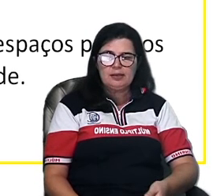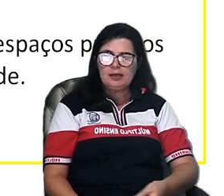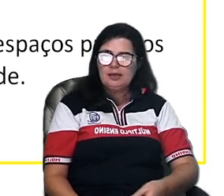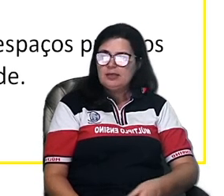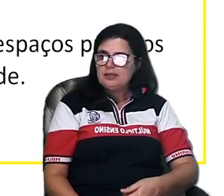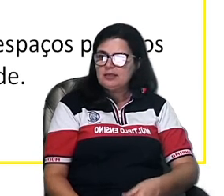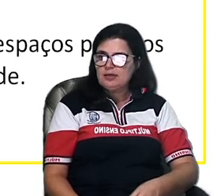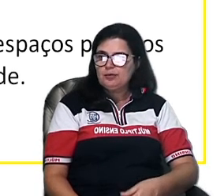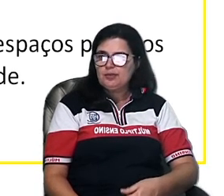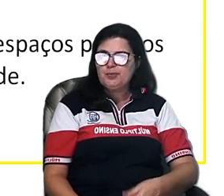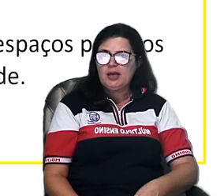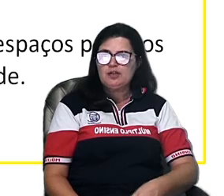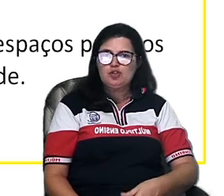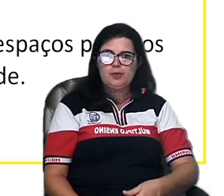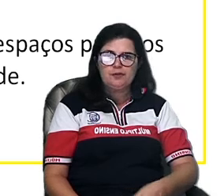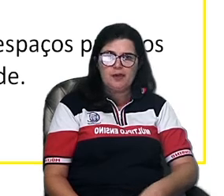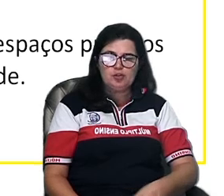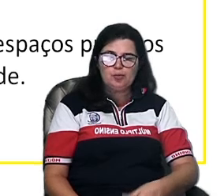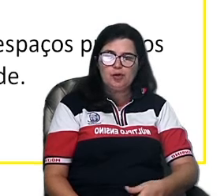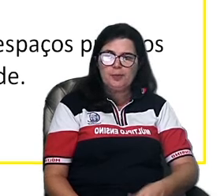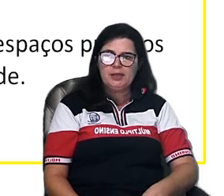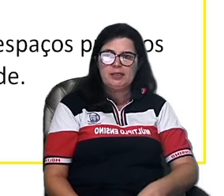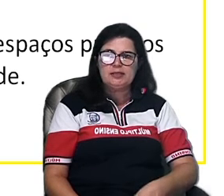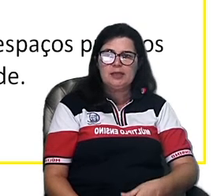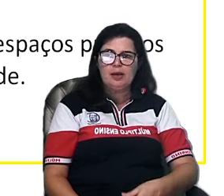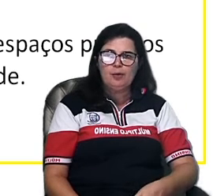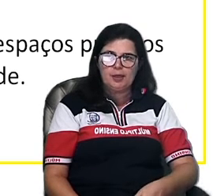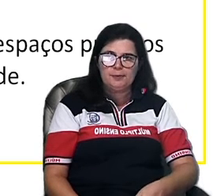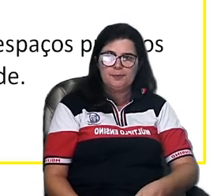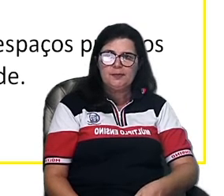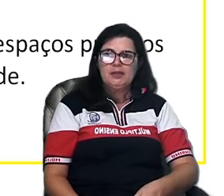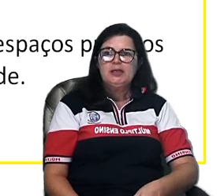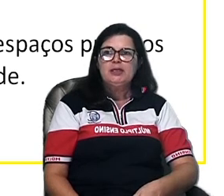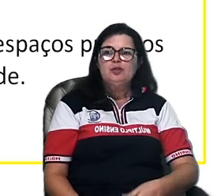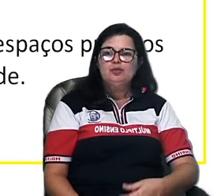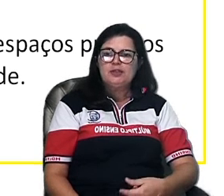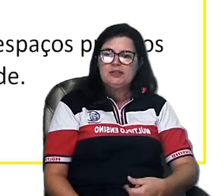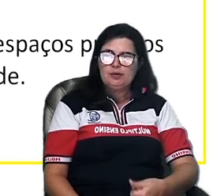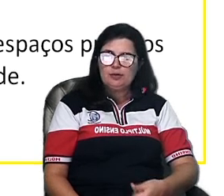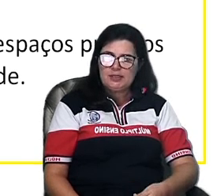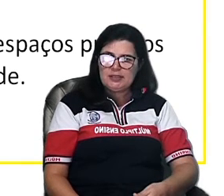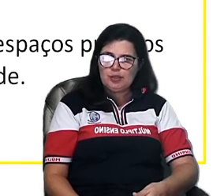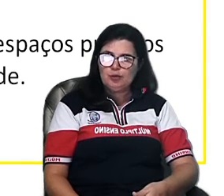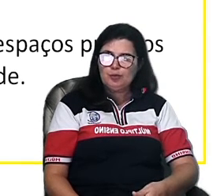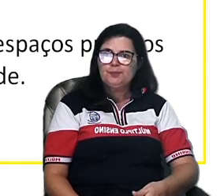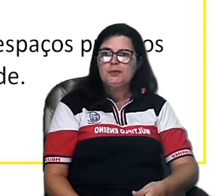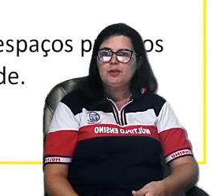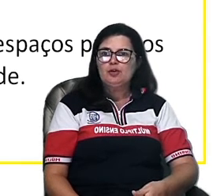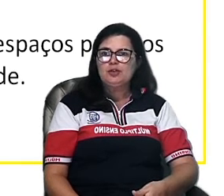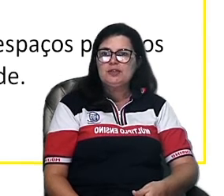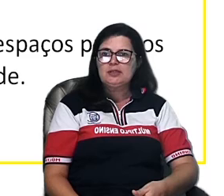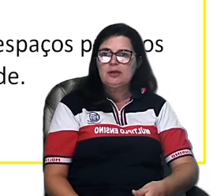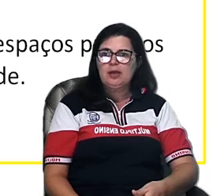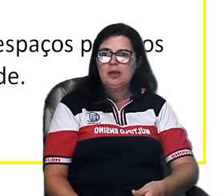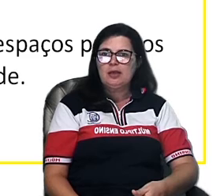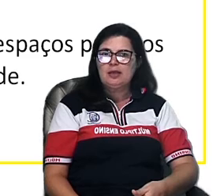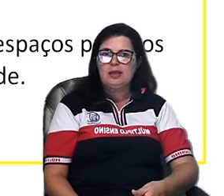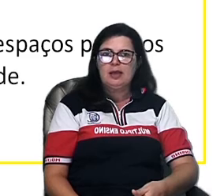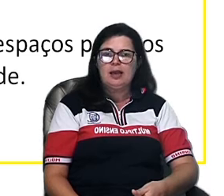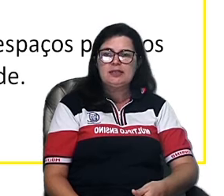shopping center são espaços privados porque pertencem a alguém. No terceiro quesito, nós